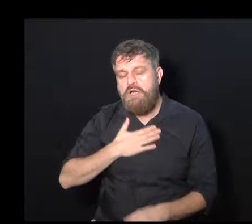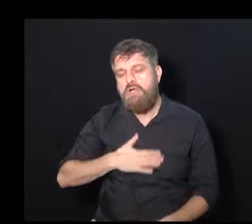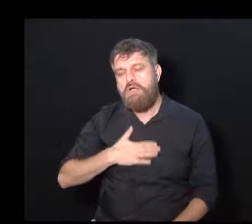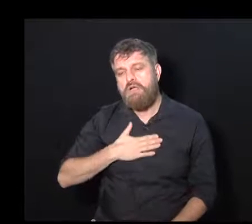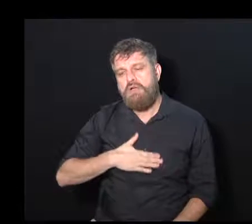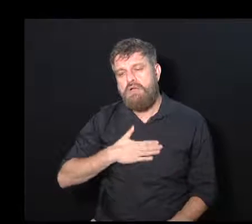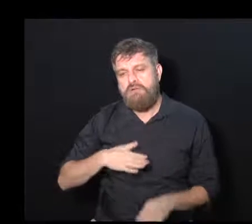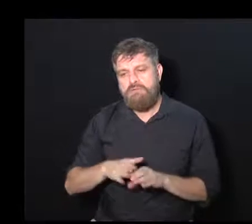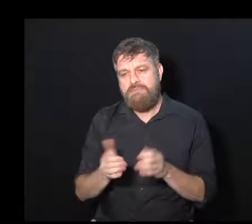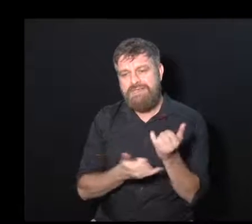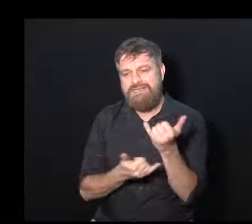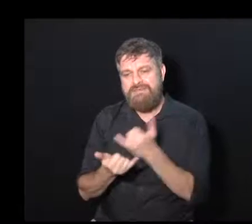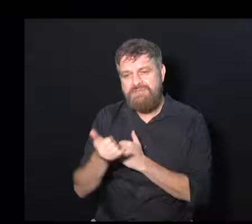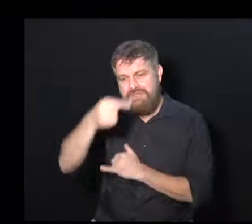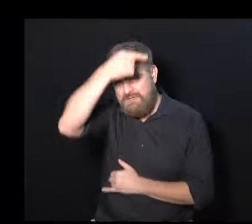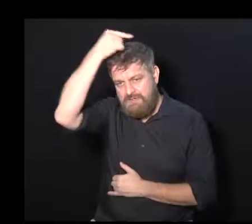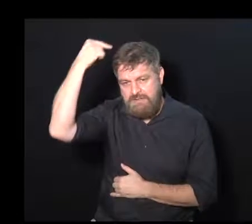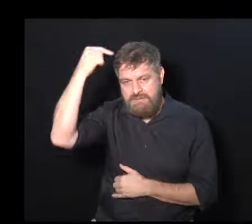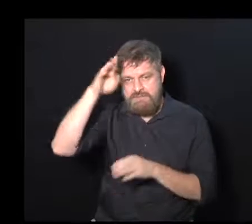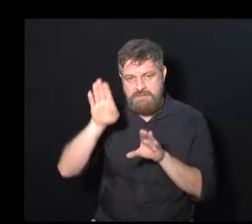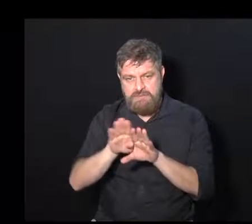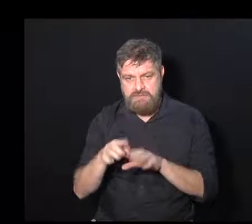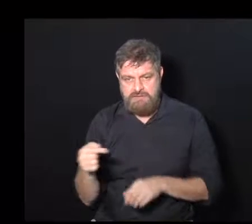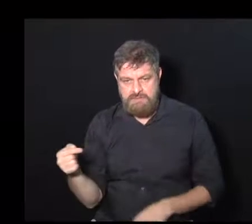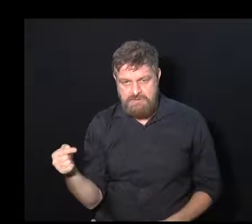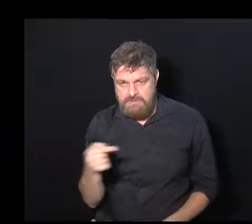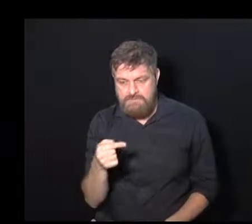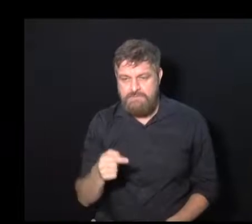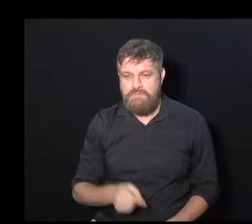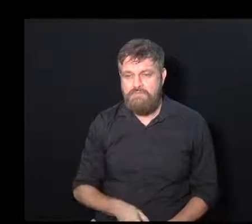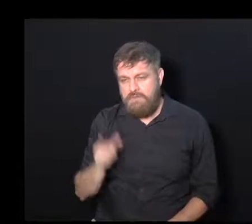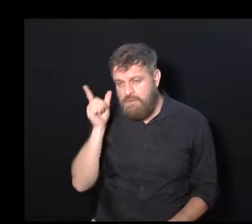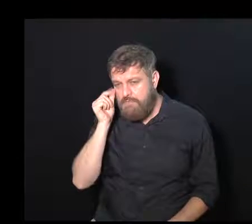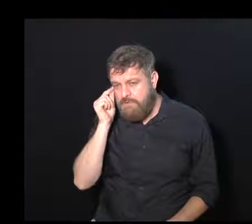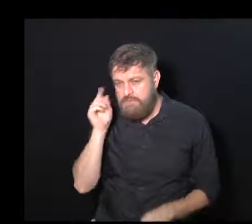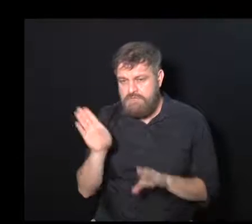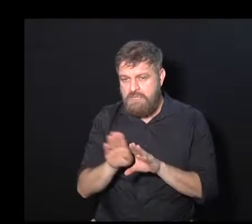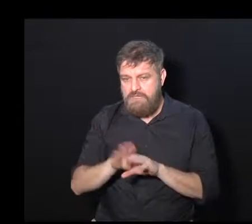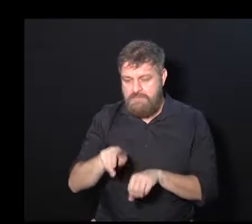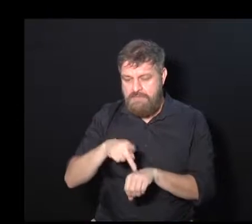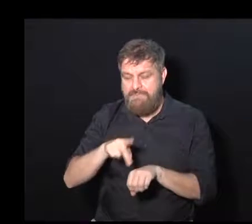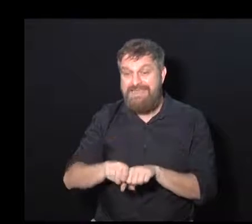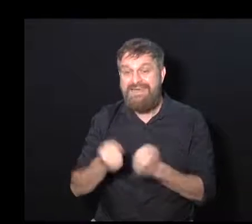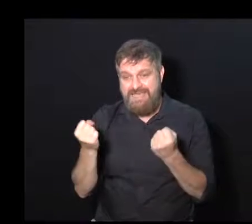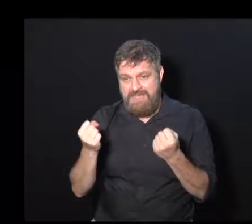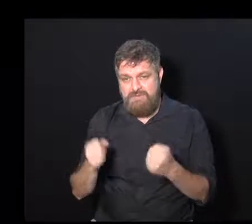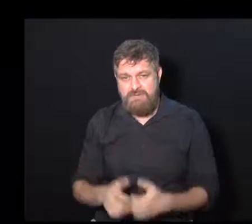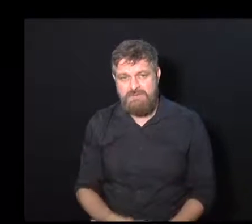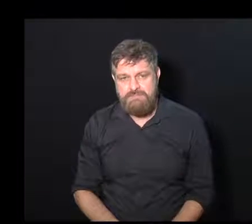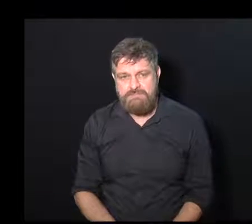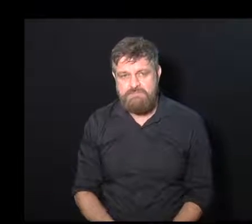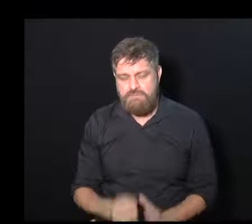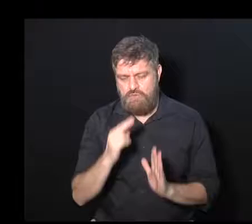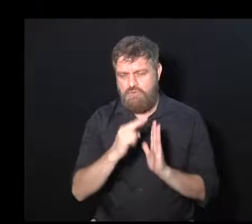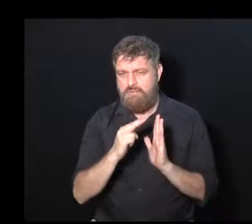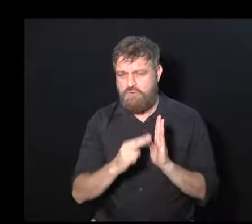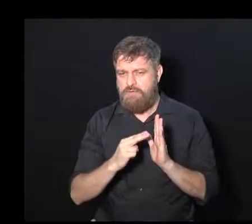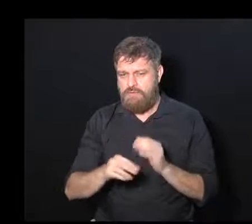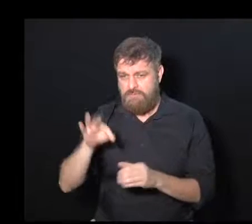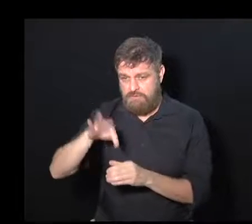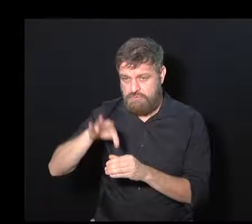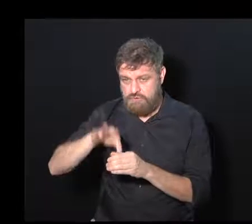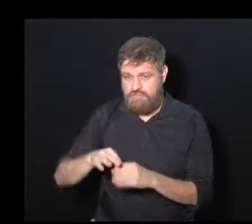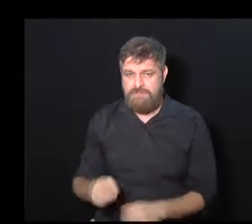de espinheira santa, tanchagem, maracujá e o quebra-pedra. Então, no município